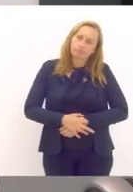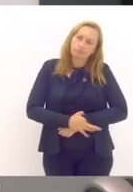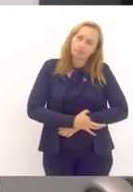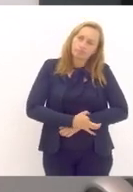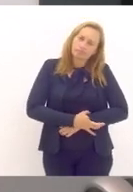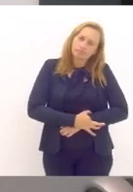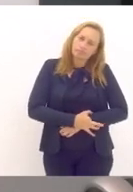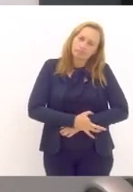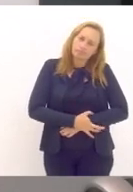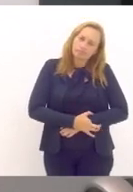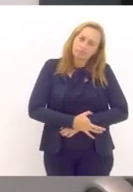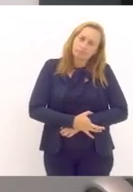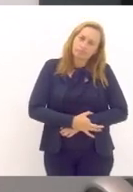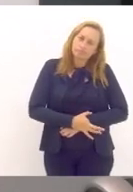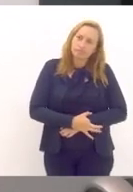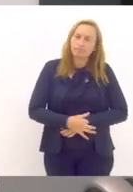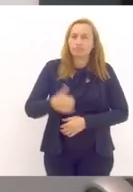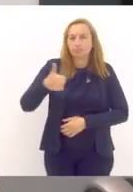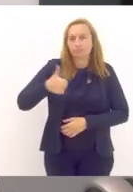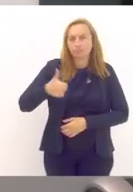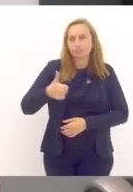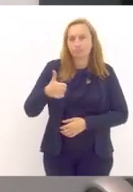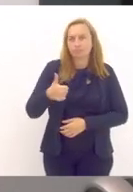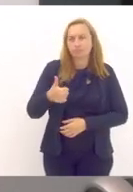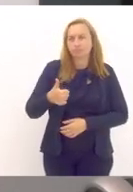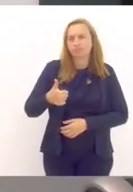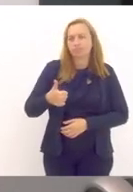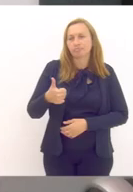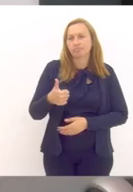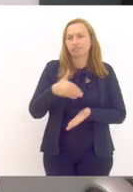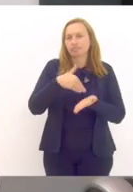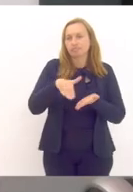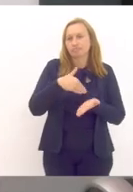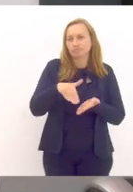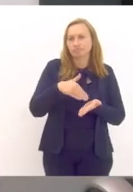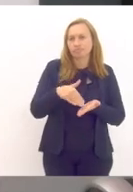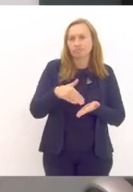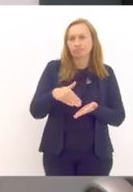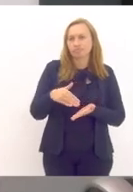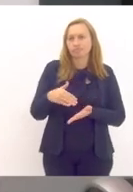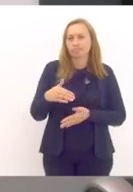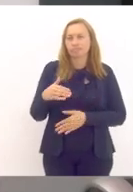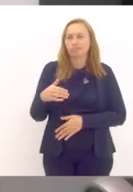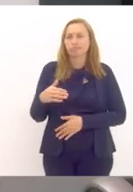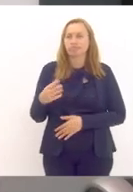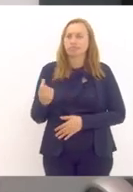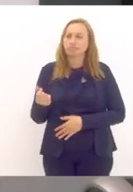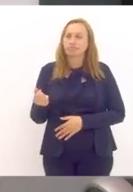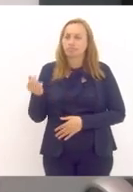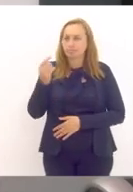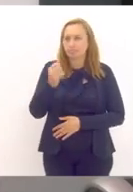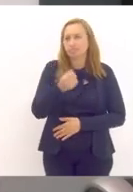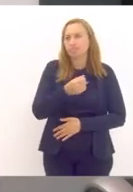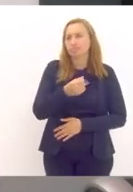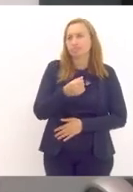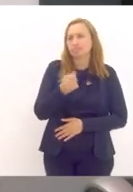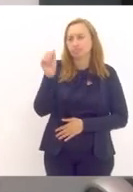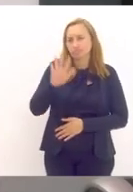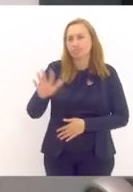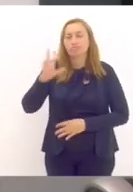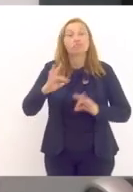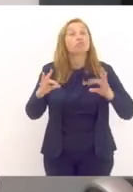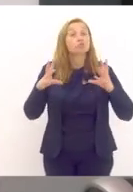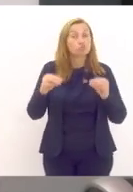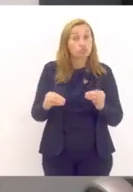que foi o primeiro secretário do Tesouro Nacional, exatamente o entendimento dele de que tudo